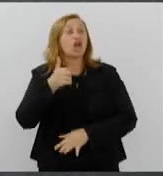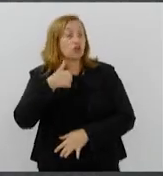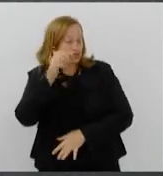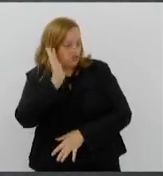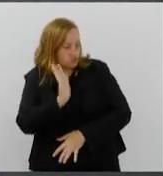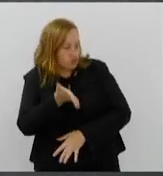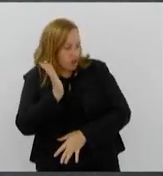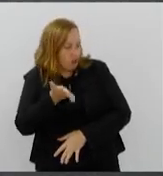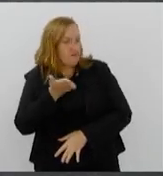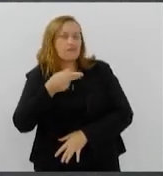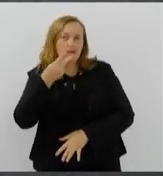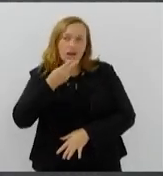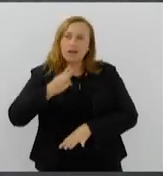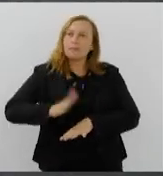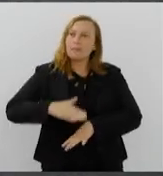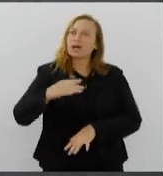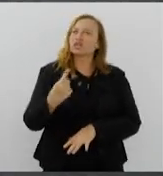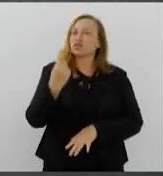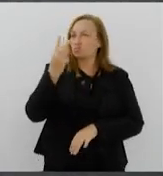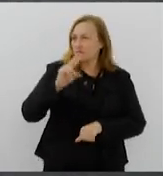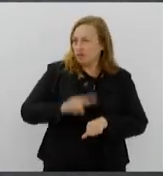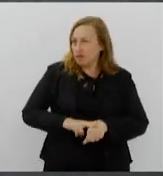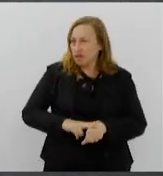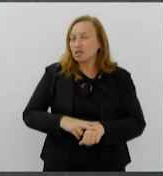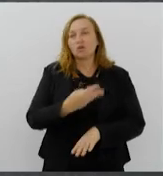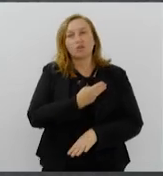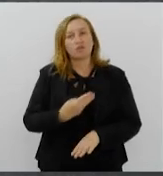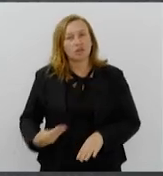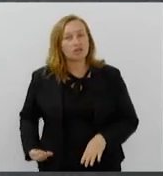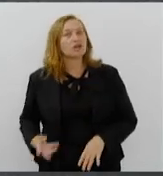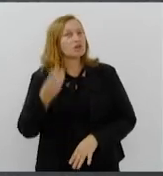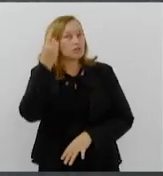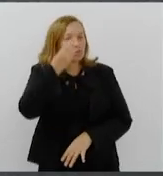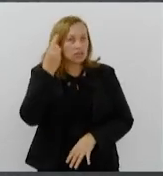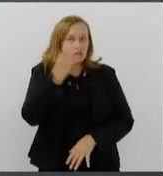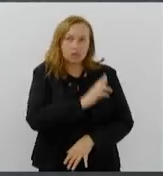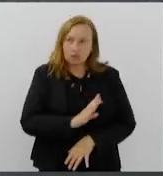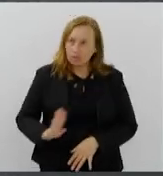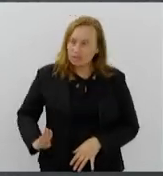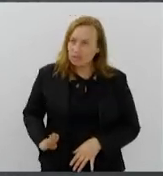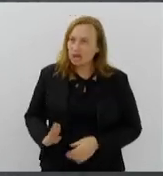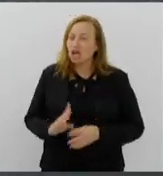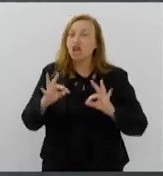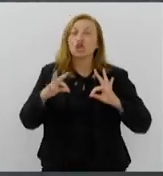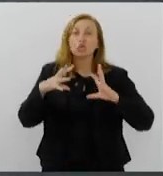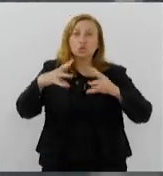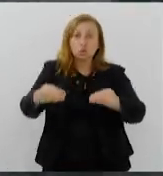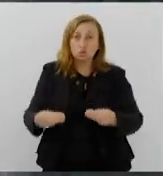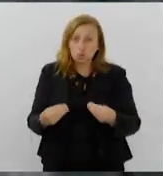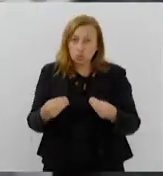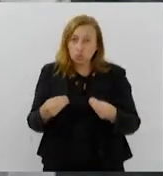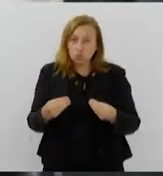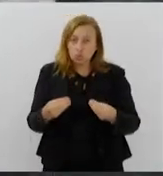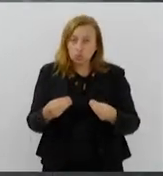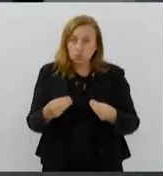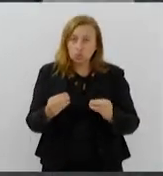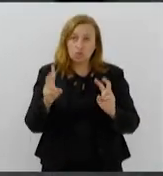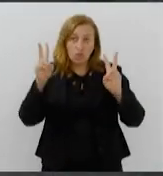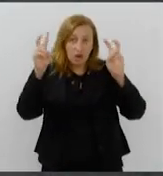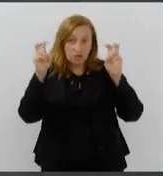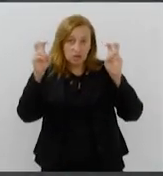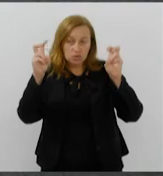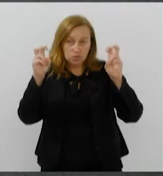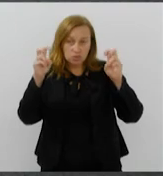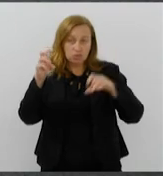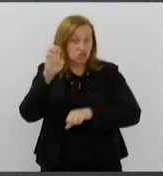falei mais de uma vez para o governador e para o deputado Bacelar que tudo que for questão de